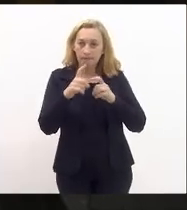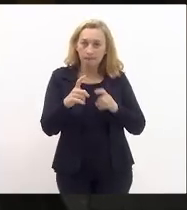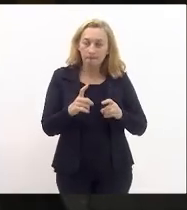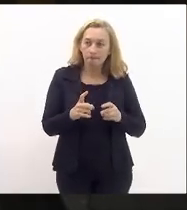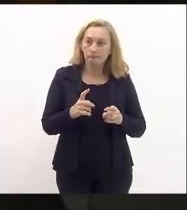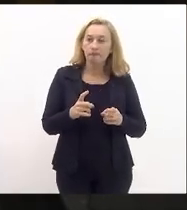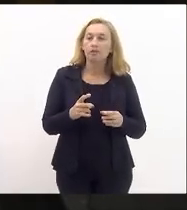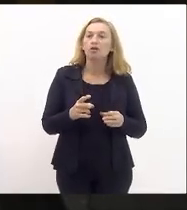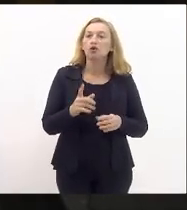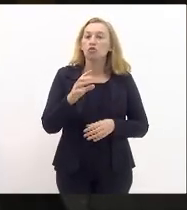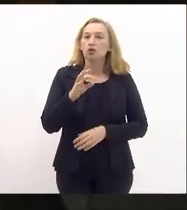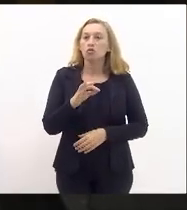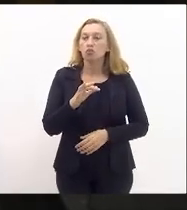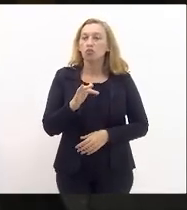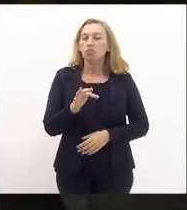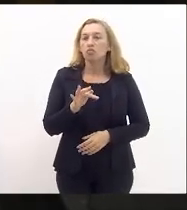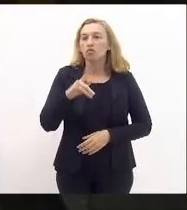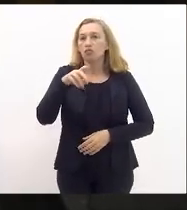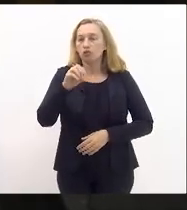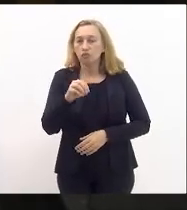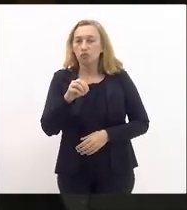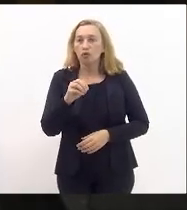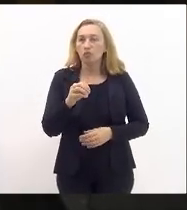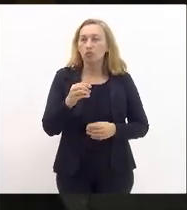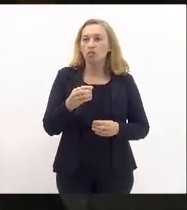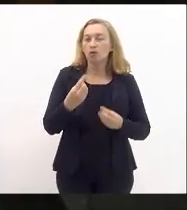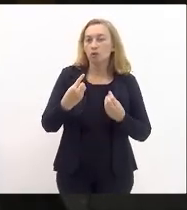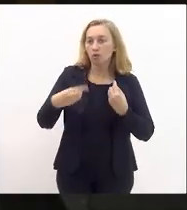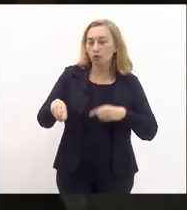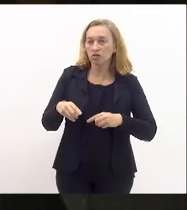casa, eu apresentei uma emenda que vinculou